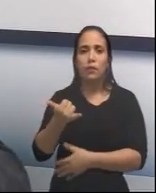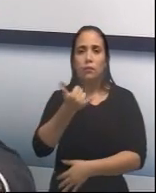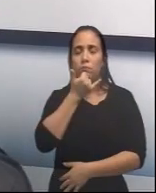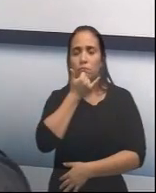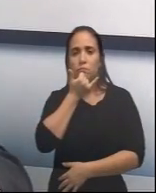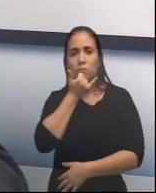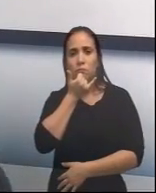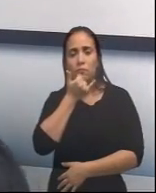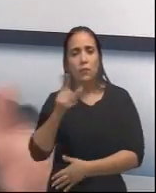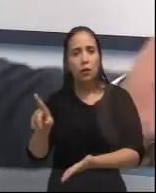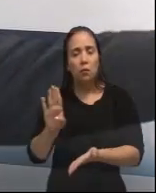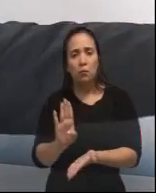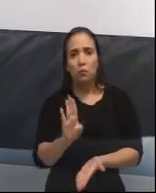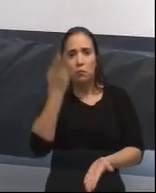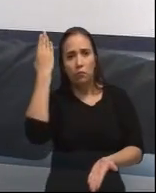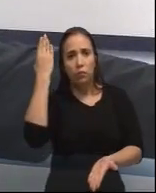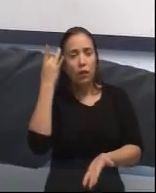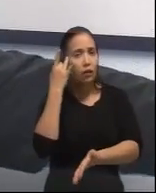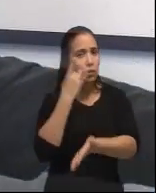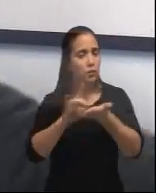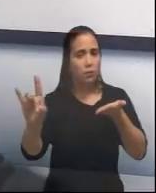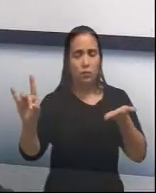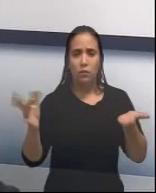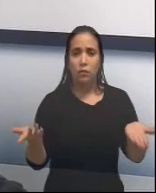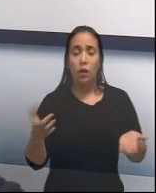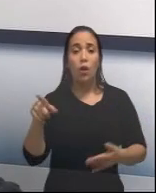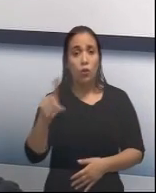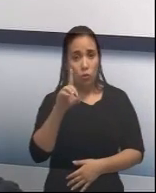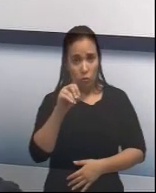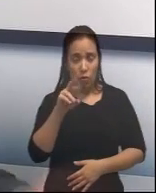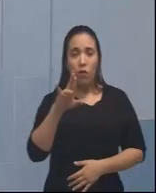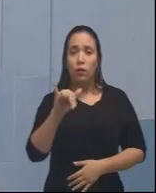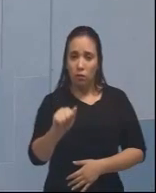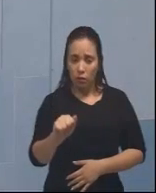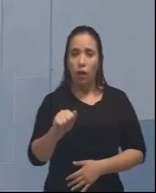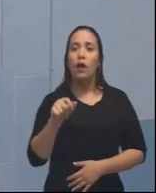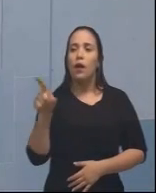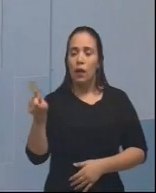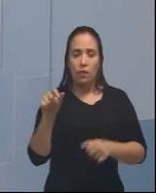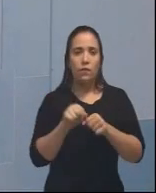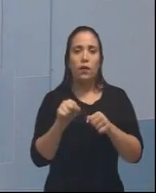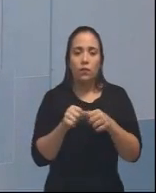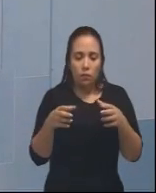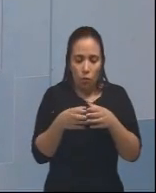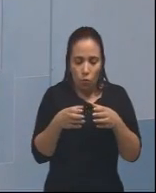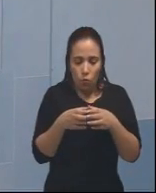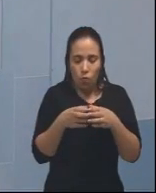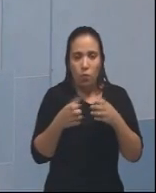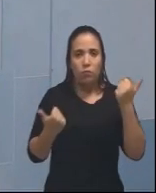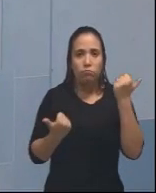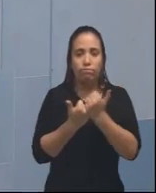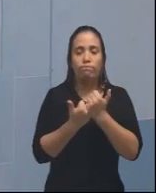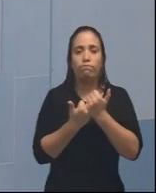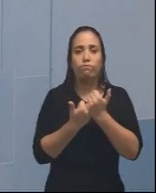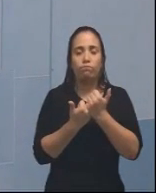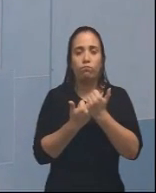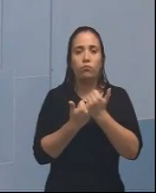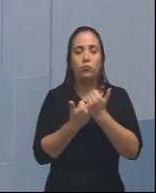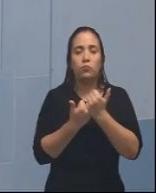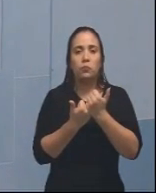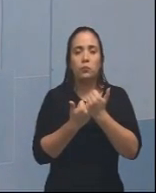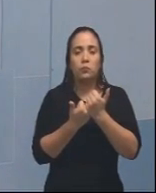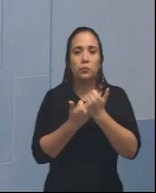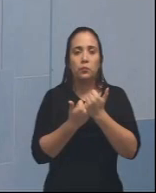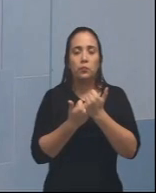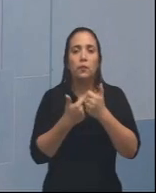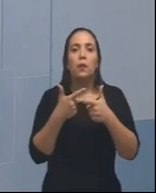ajudasse a ser candidato a presidente, é o principal inimigo dele hoje. O Dória literalmente está construindo uma chapa interna no PSDB, com apoio